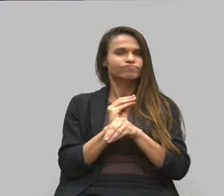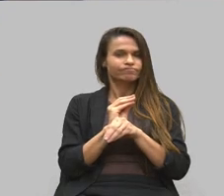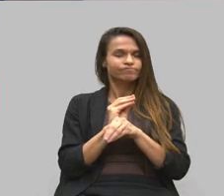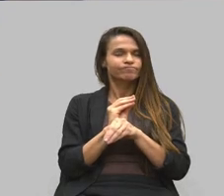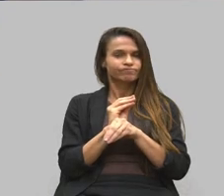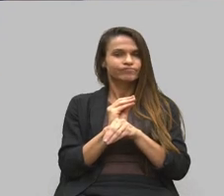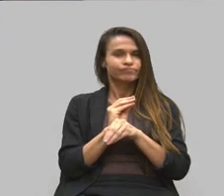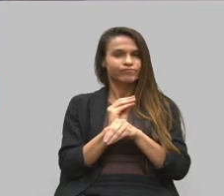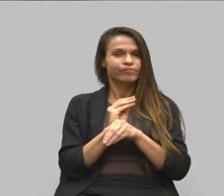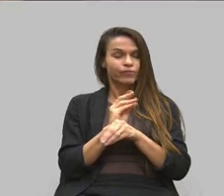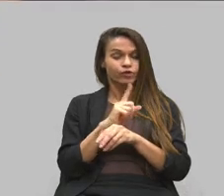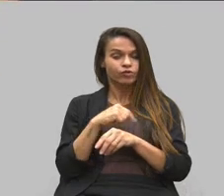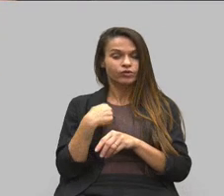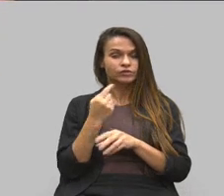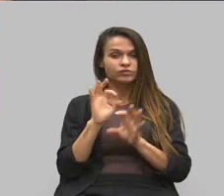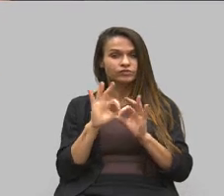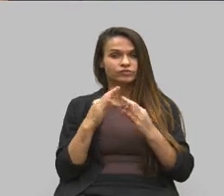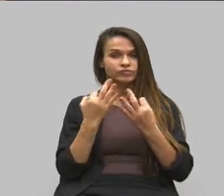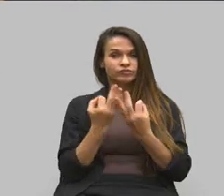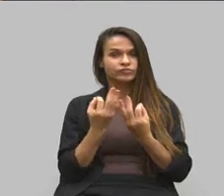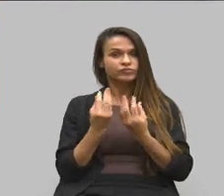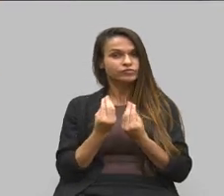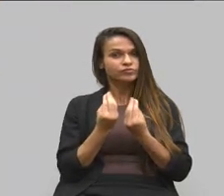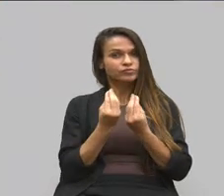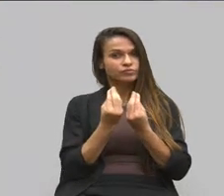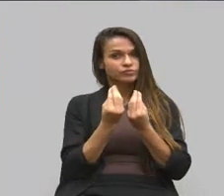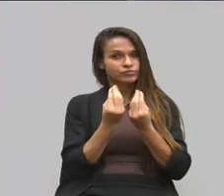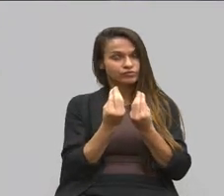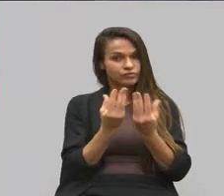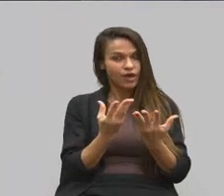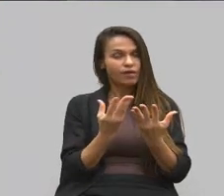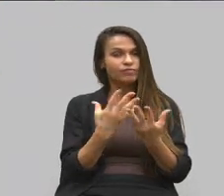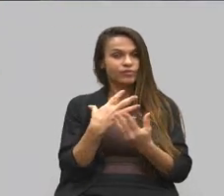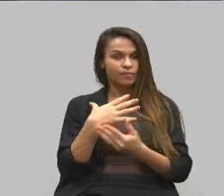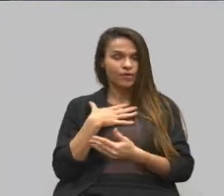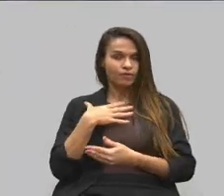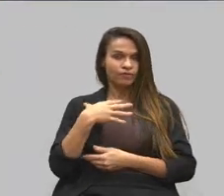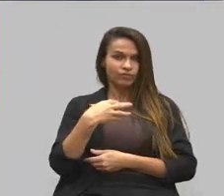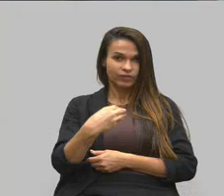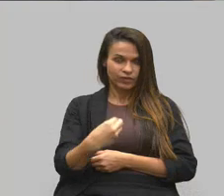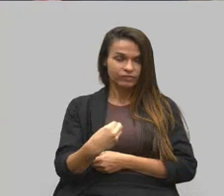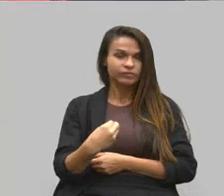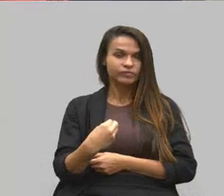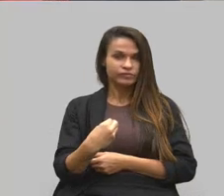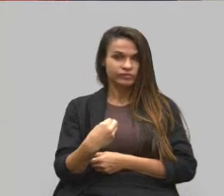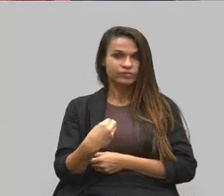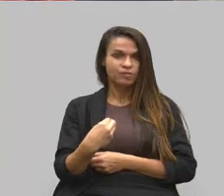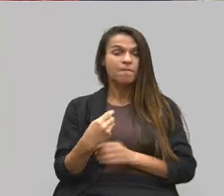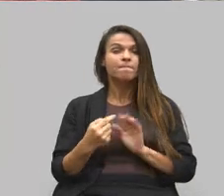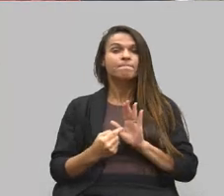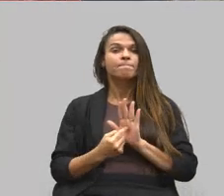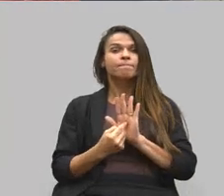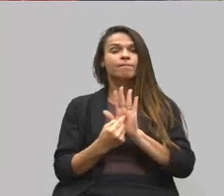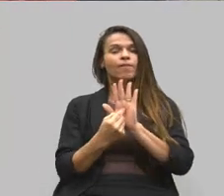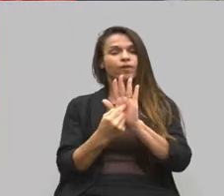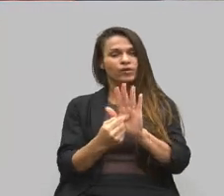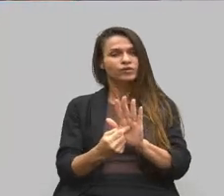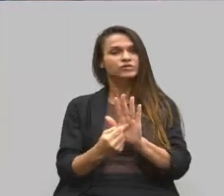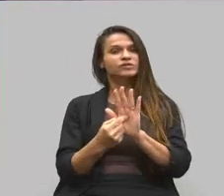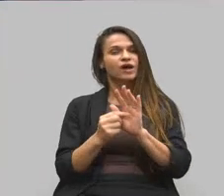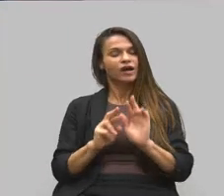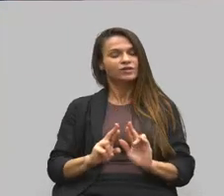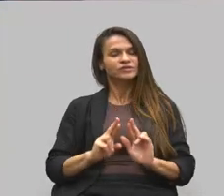nós enquanto família oferecemos para o dimitrios vem fazendo a diferença na